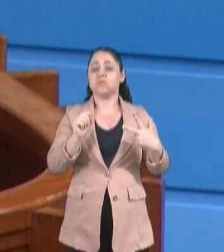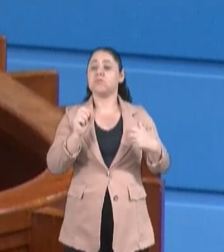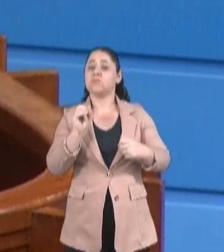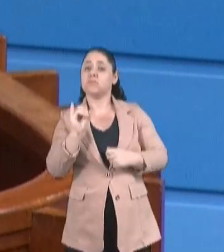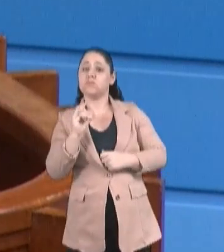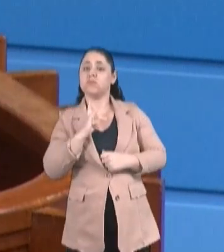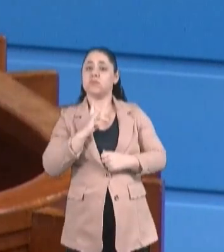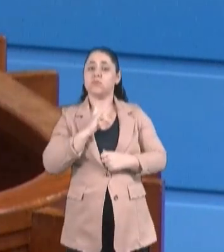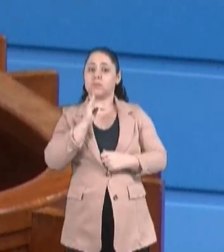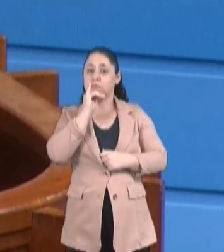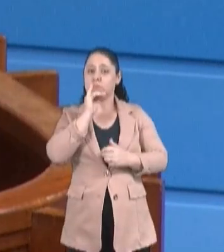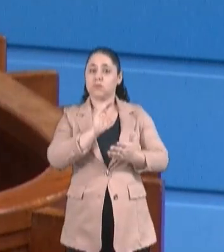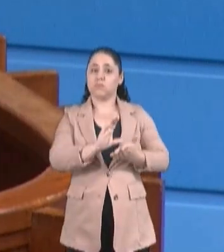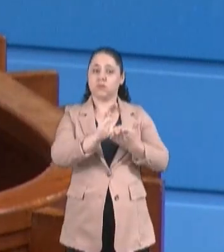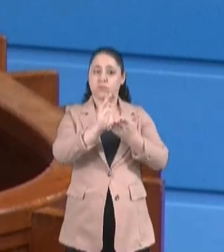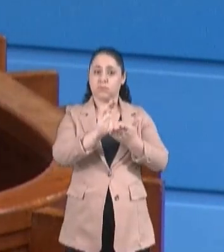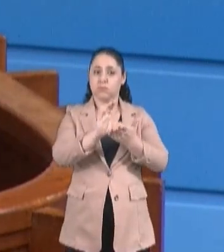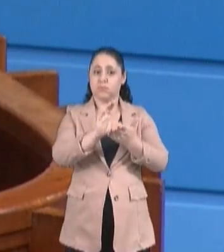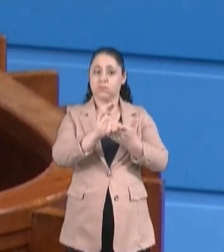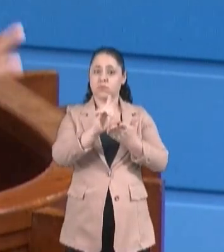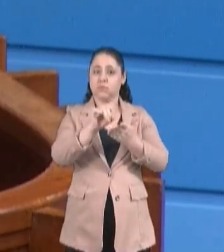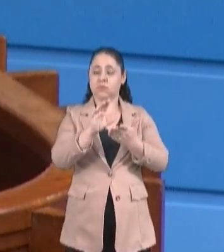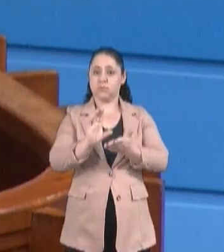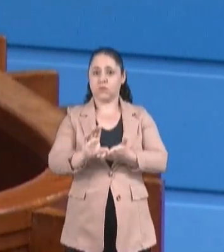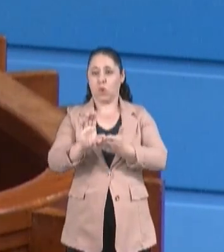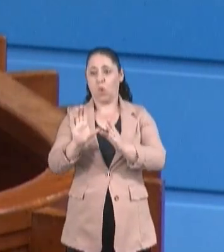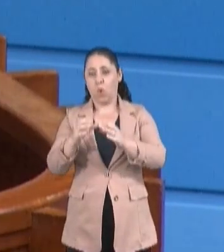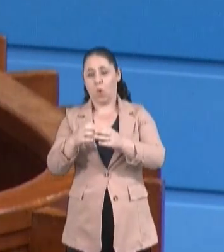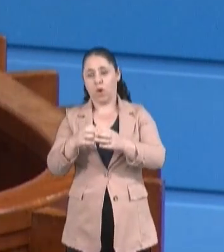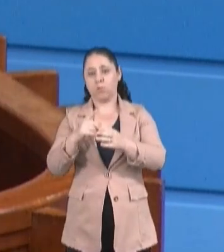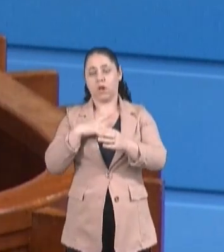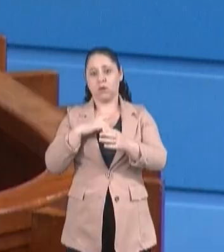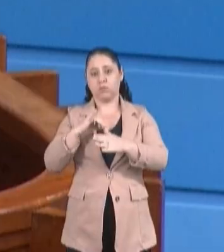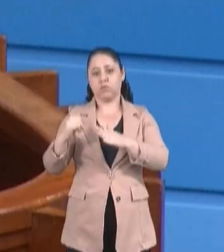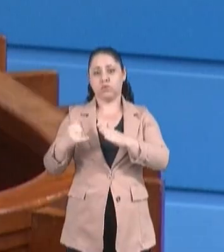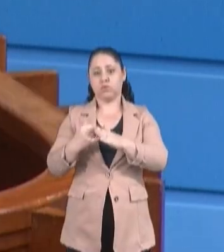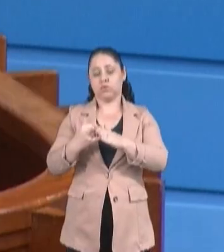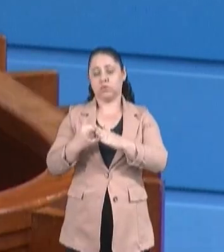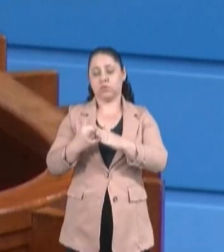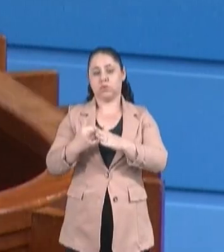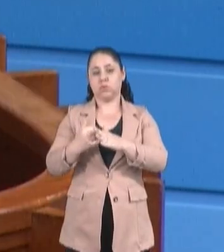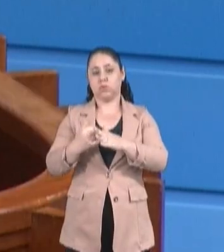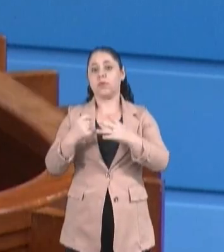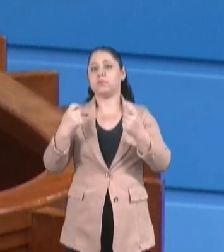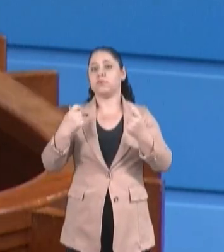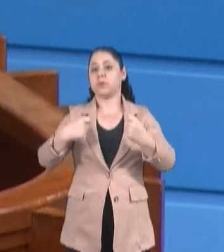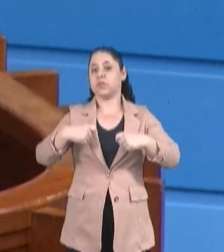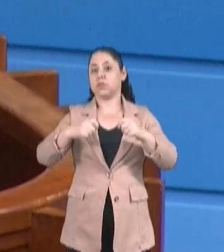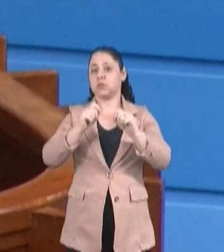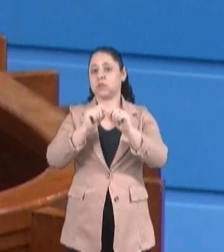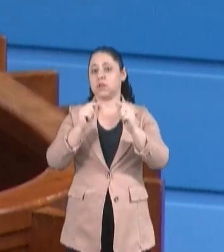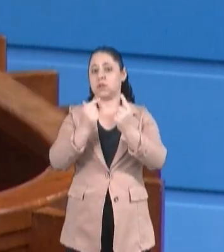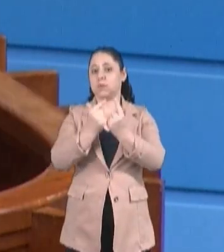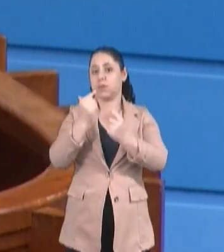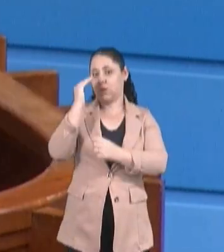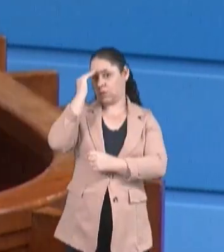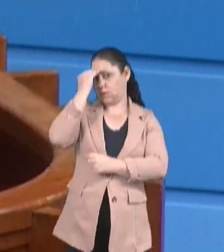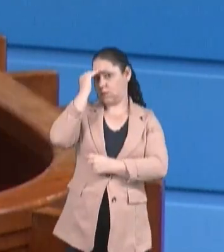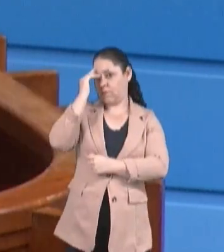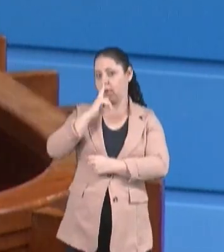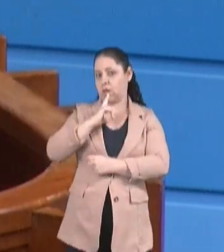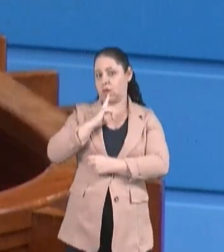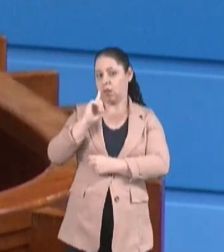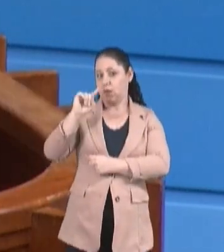mesmo que seja um conselho, um comitê, um órgão facultativo, é preciso essa casa entender